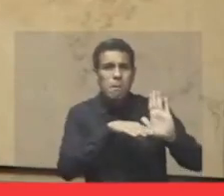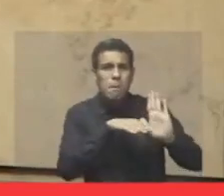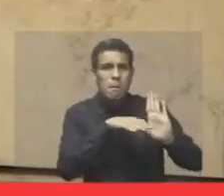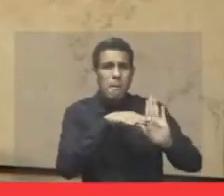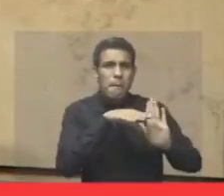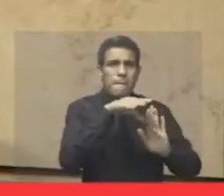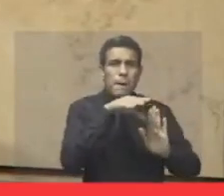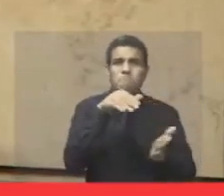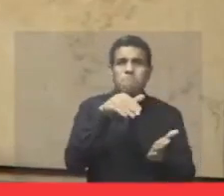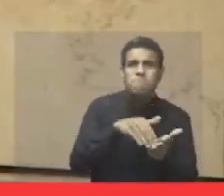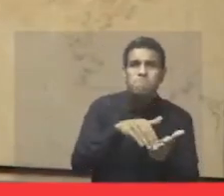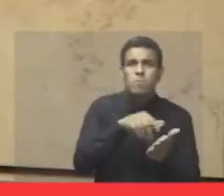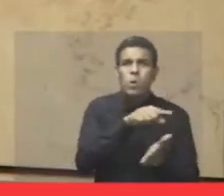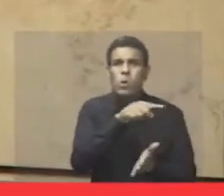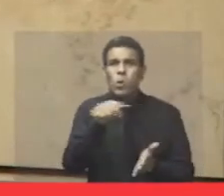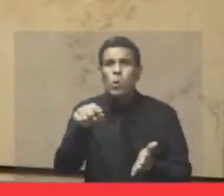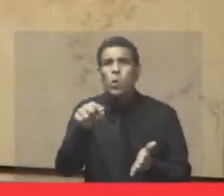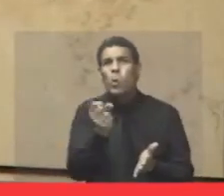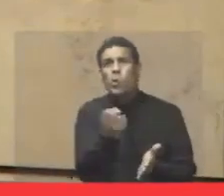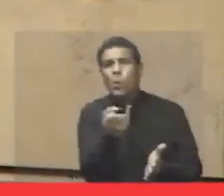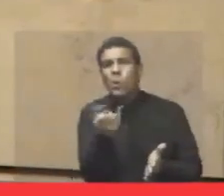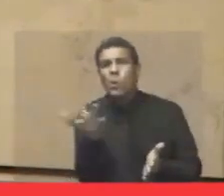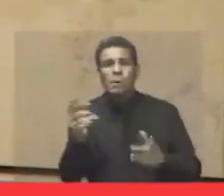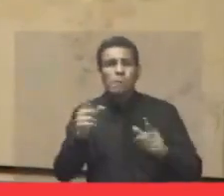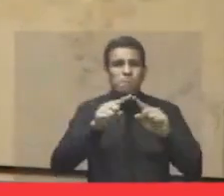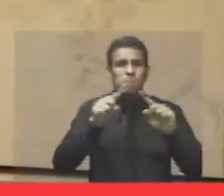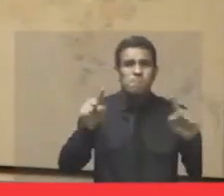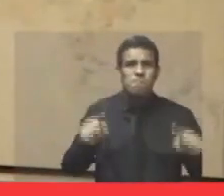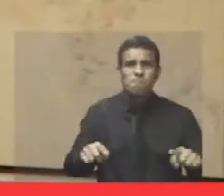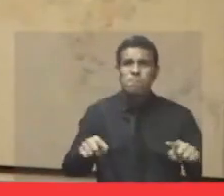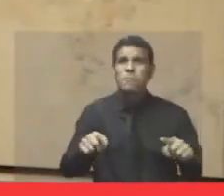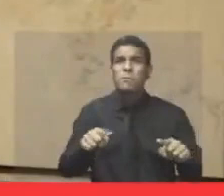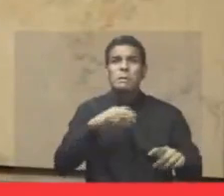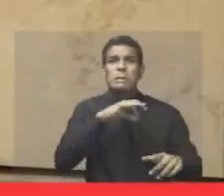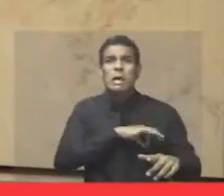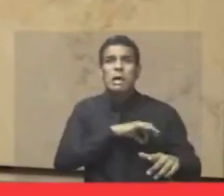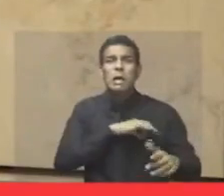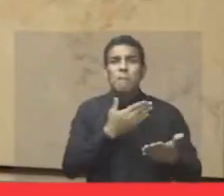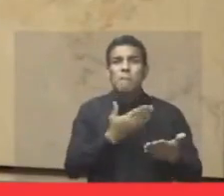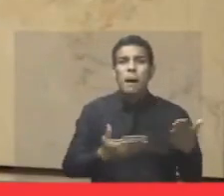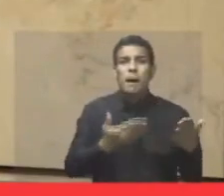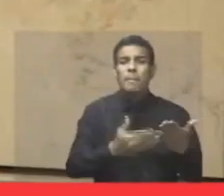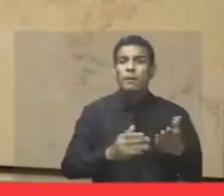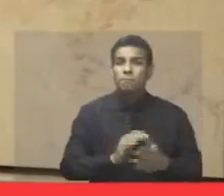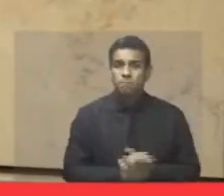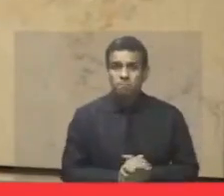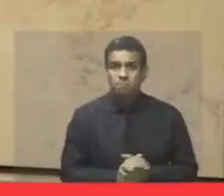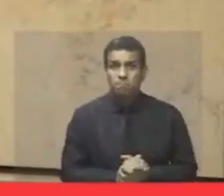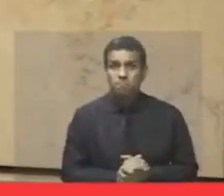ano, sabe quantos servidores estão perdendo?